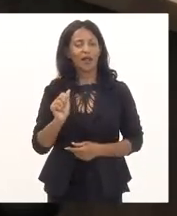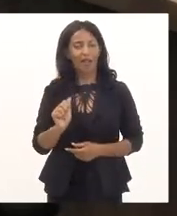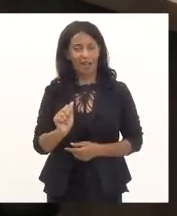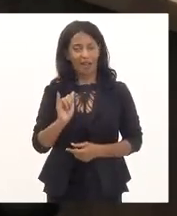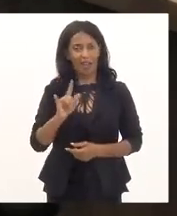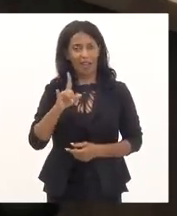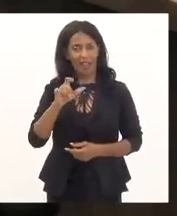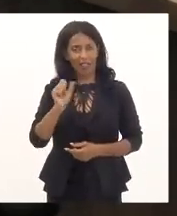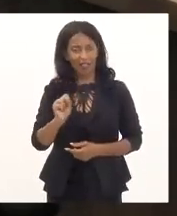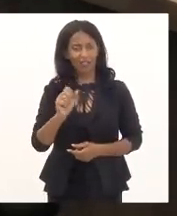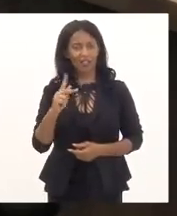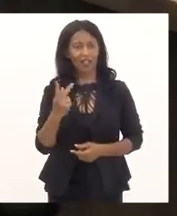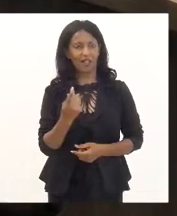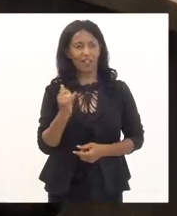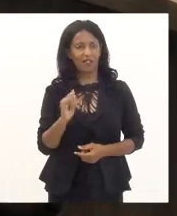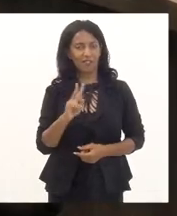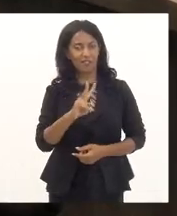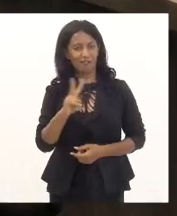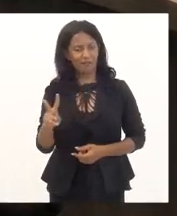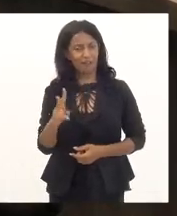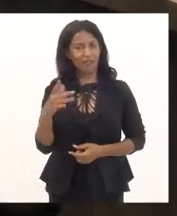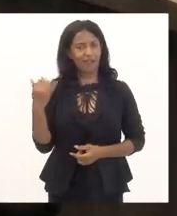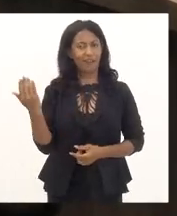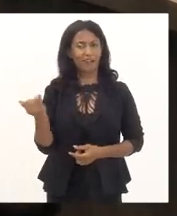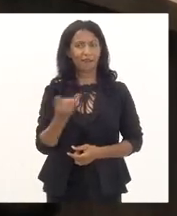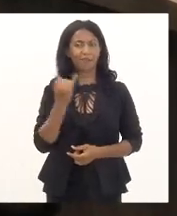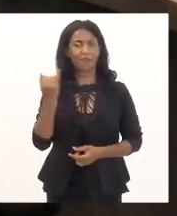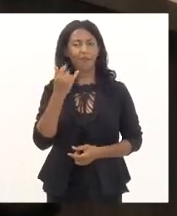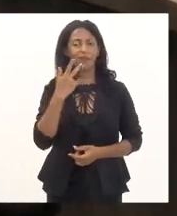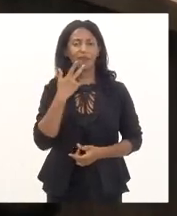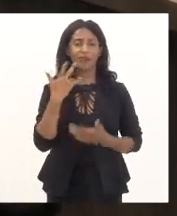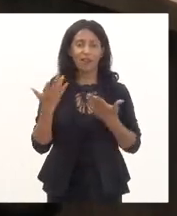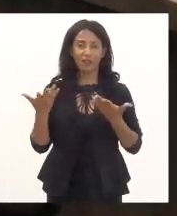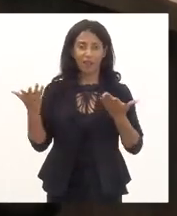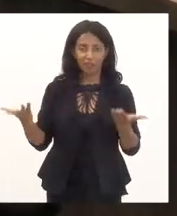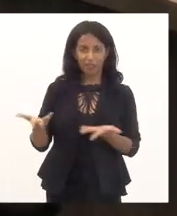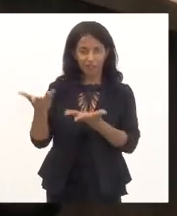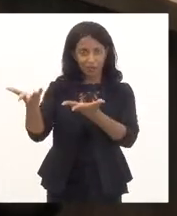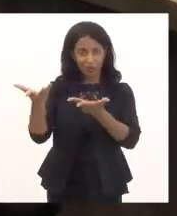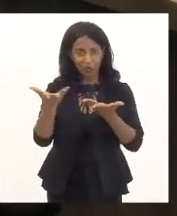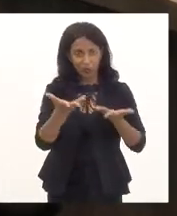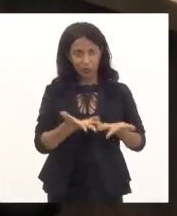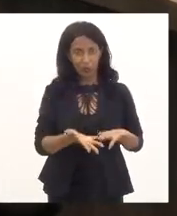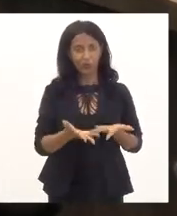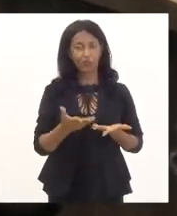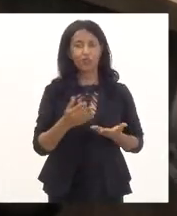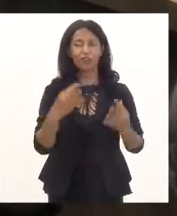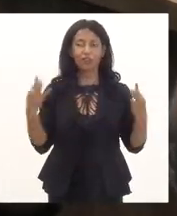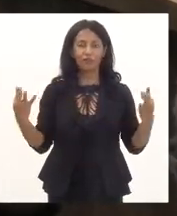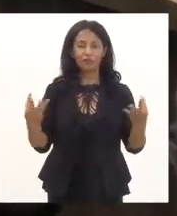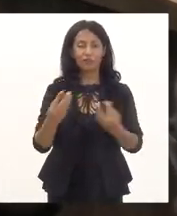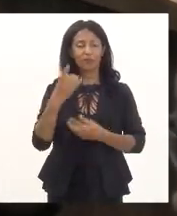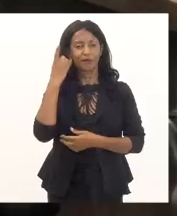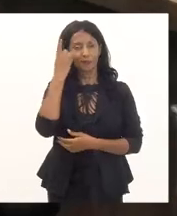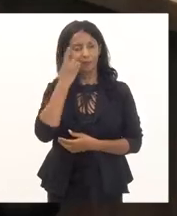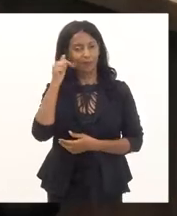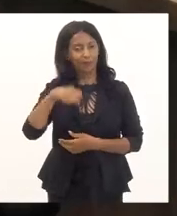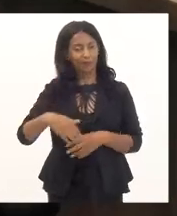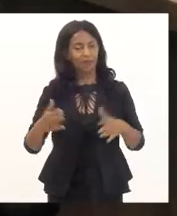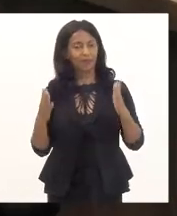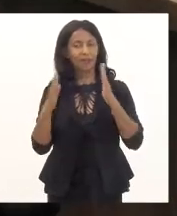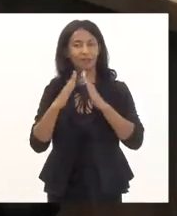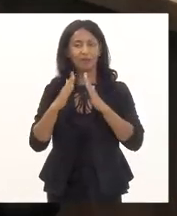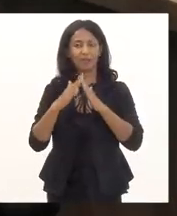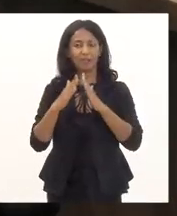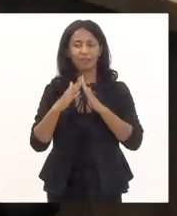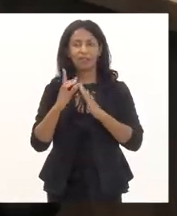e o HIV, senhor presidente. E é fundamental dizer e já fazer o convite aos demais deputados e deputadas dessa